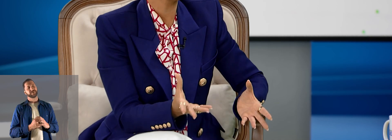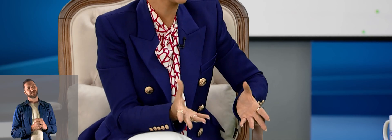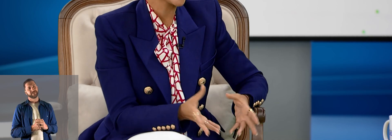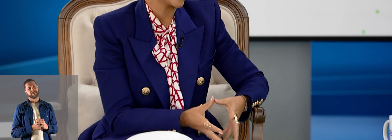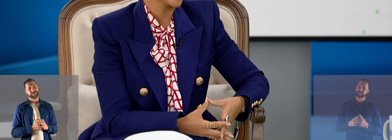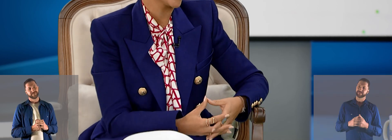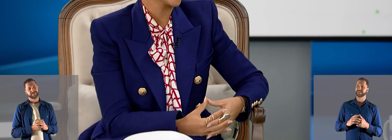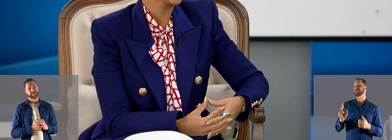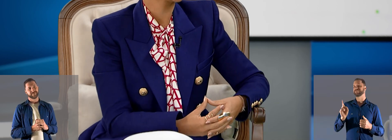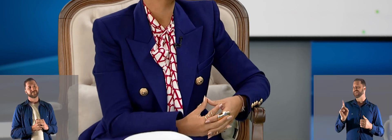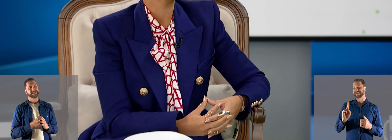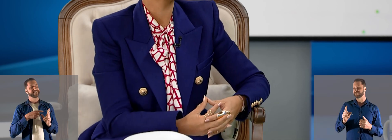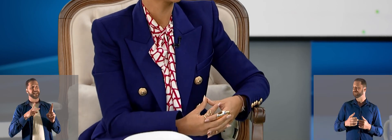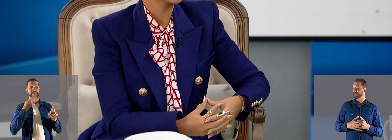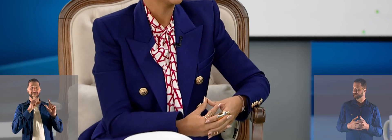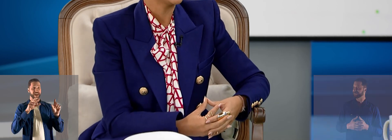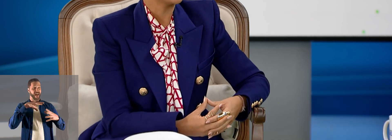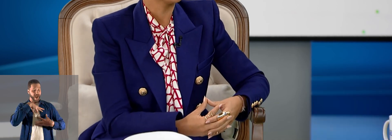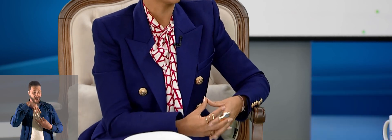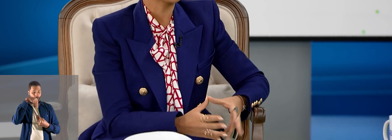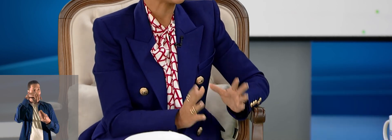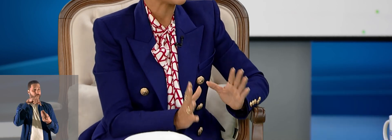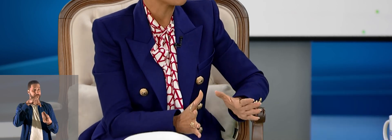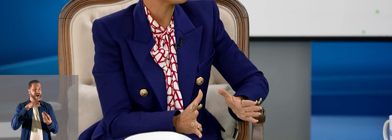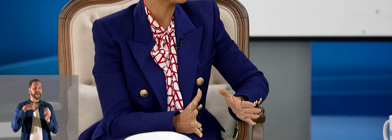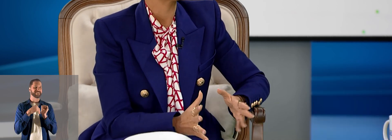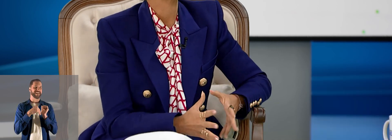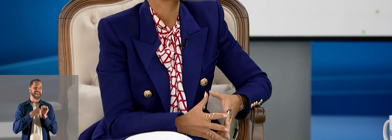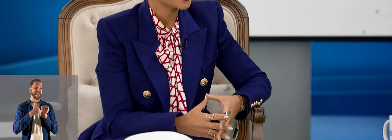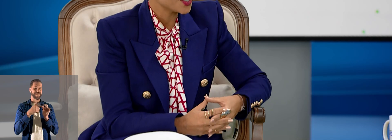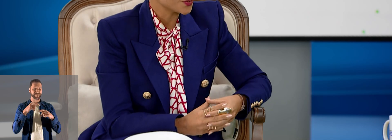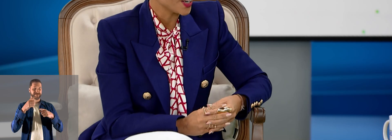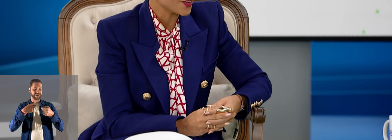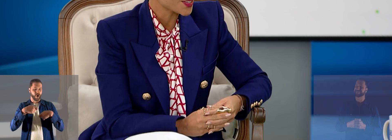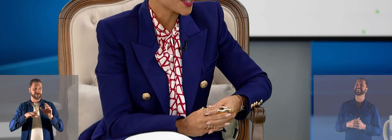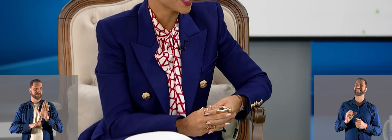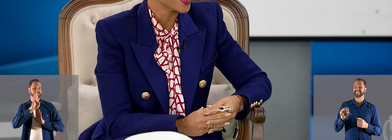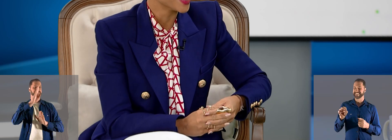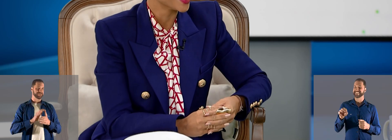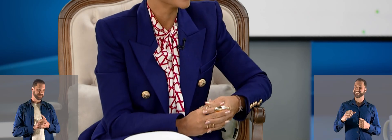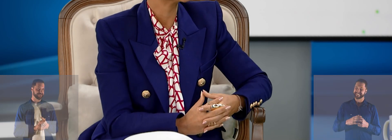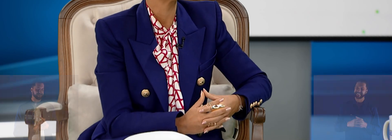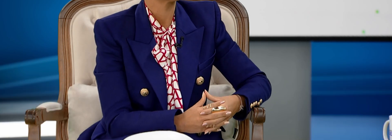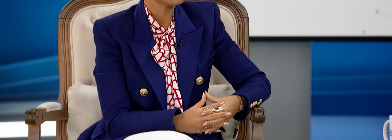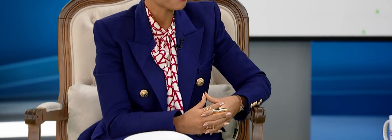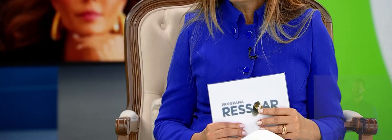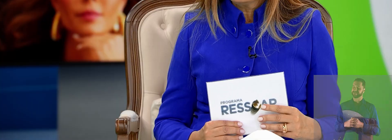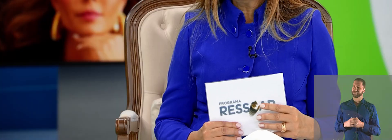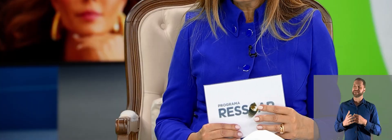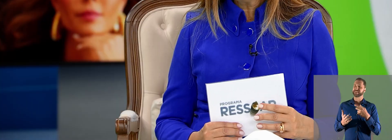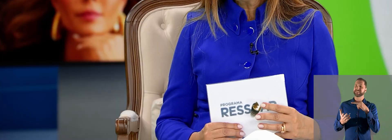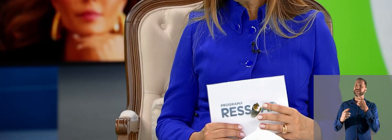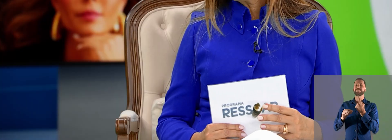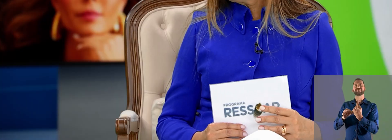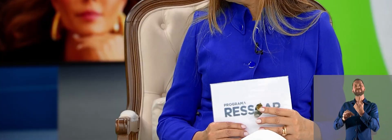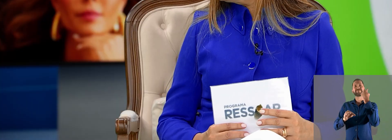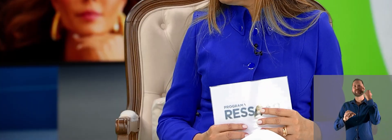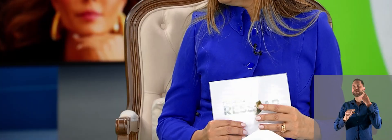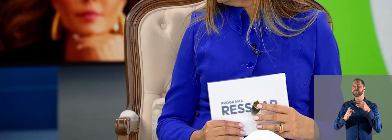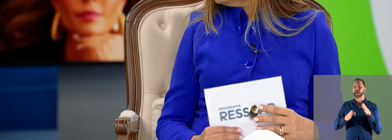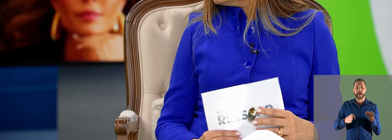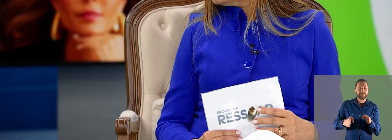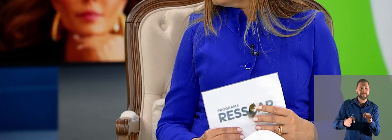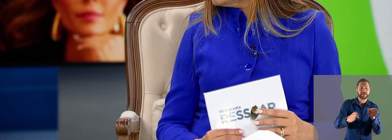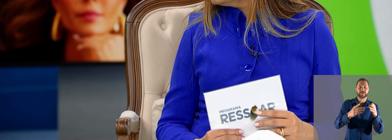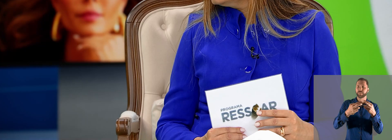porque não tem como não dar certo não não tem eu falo a alma é o segredo do negócio sim das lições que